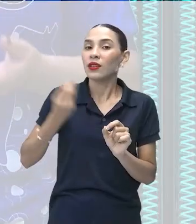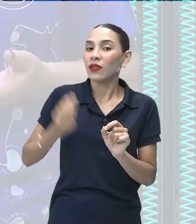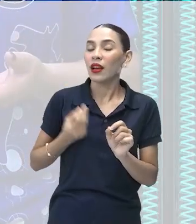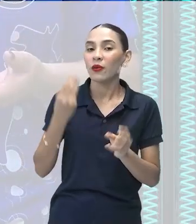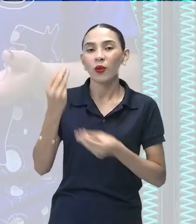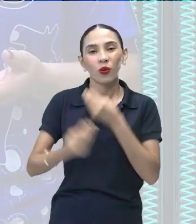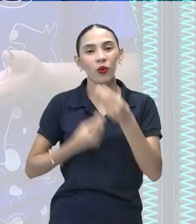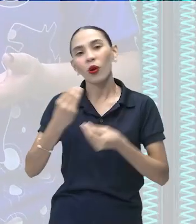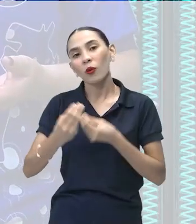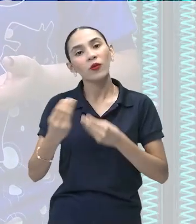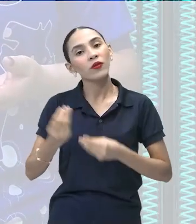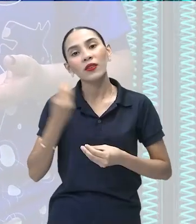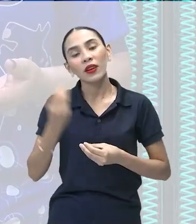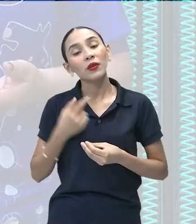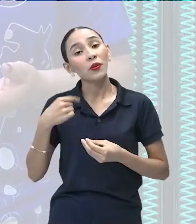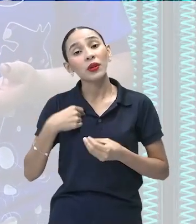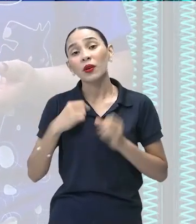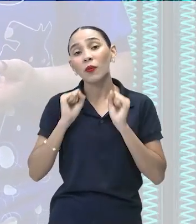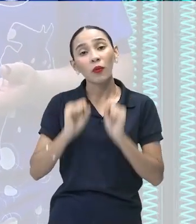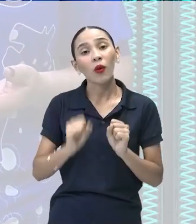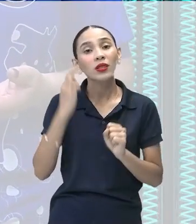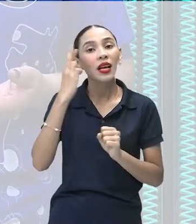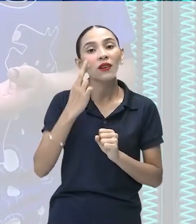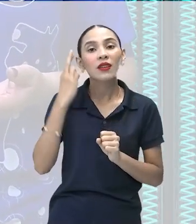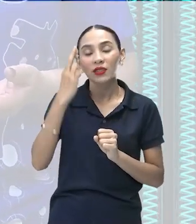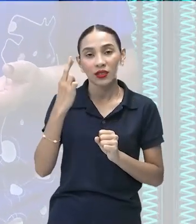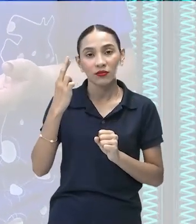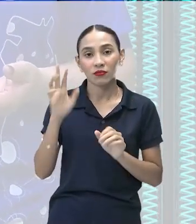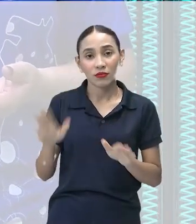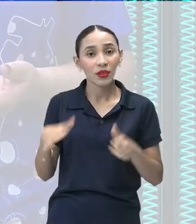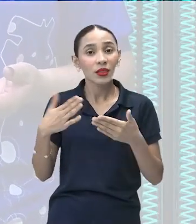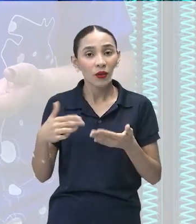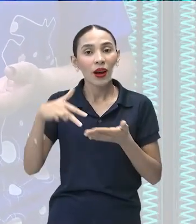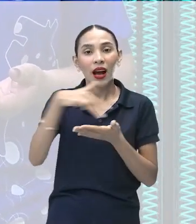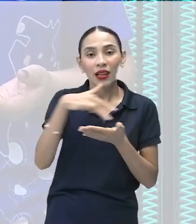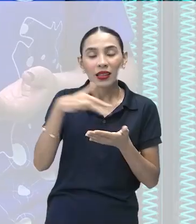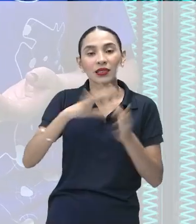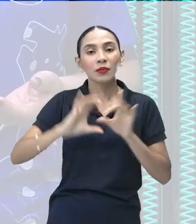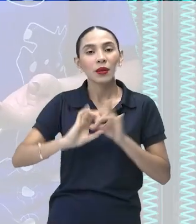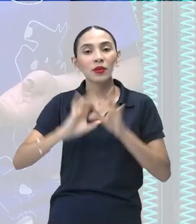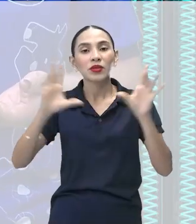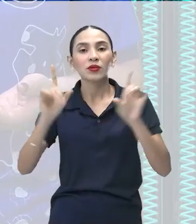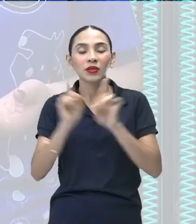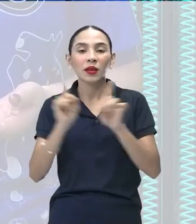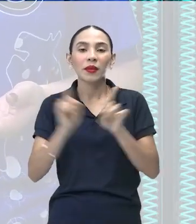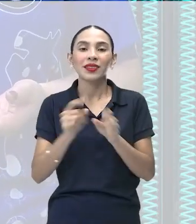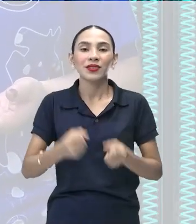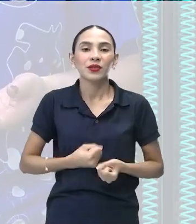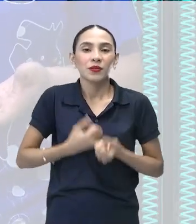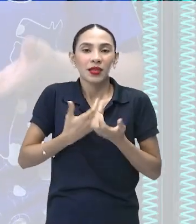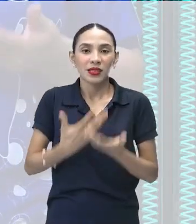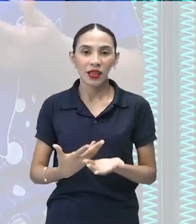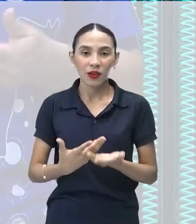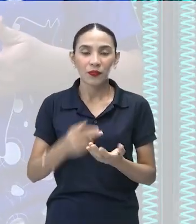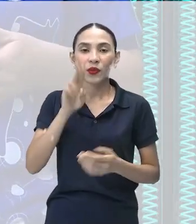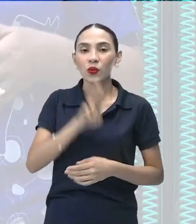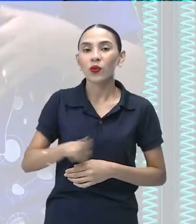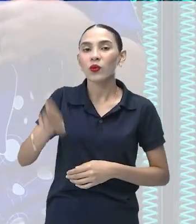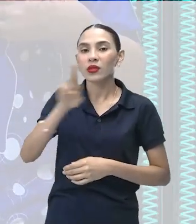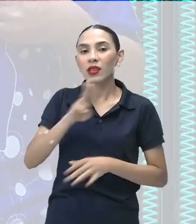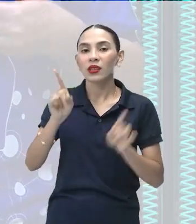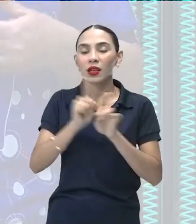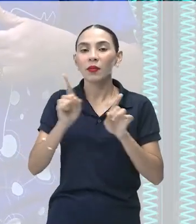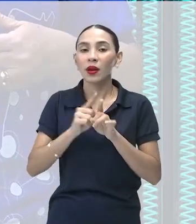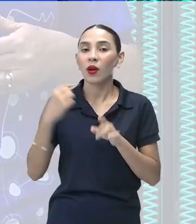como nós estamos vivendo, o que eu posso refletir sobre isso. E a dança permitia essa expressão, utilizando